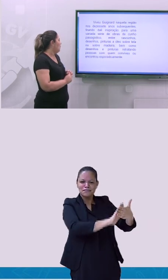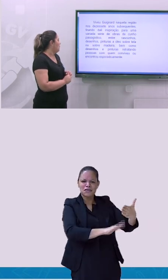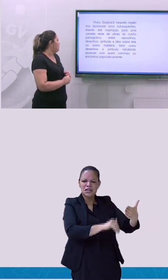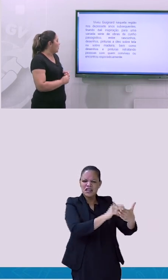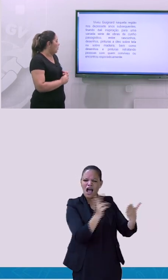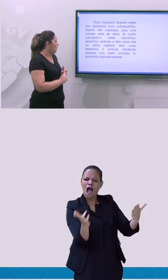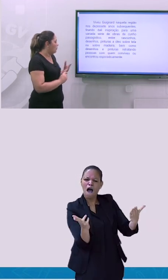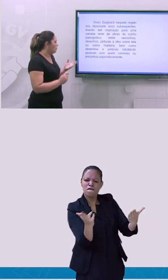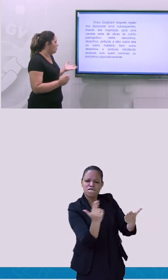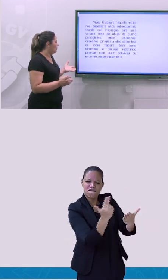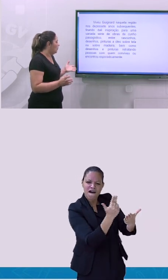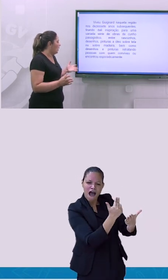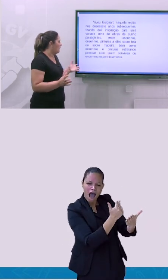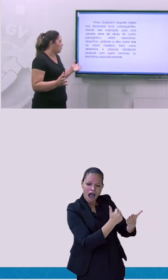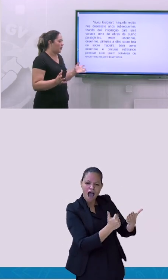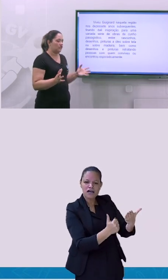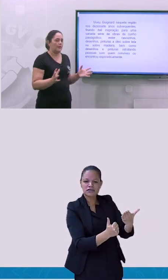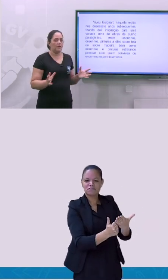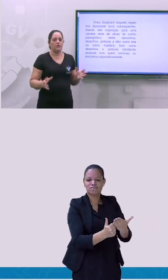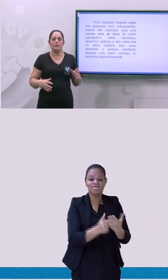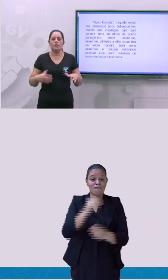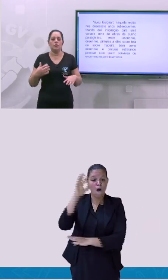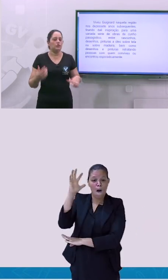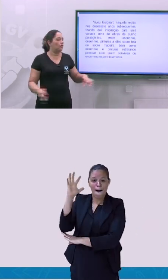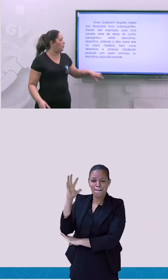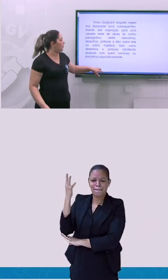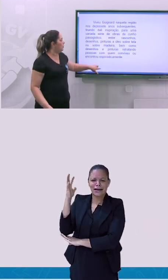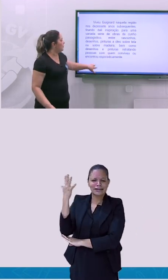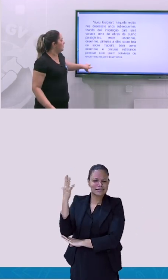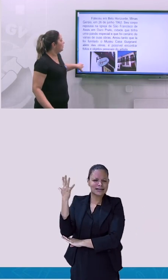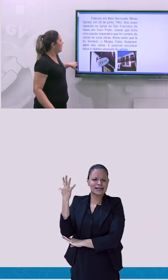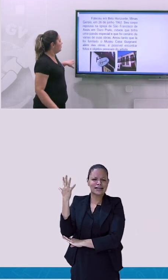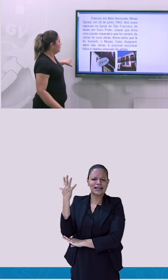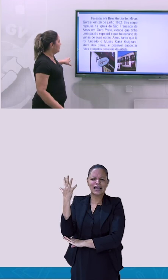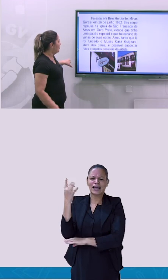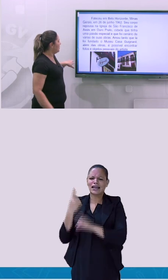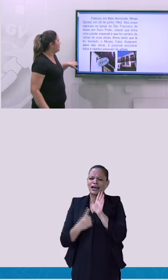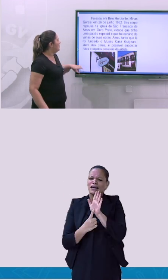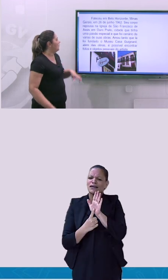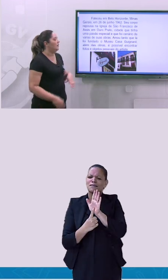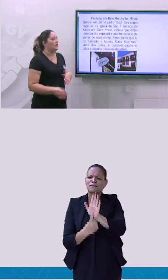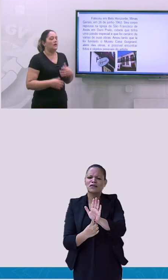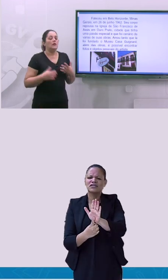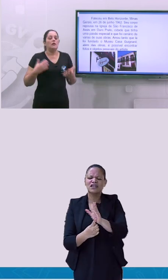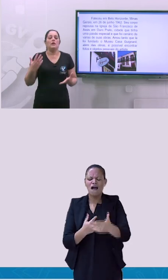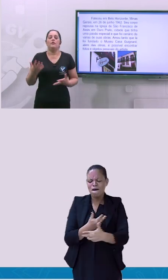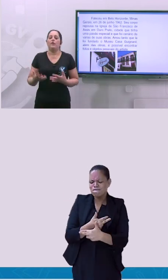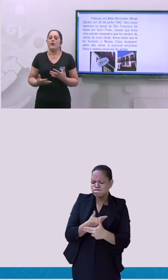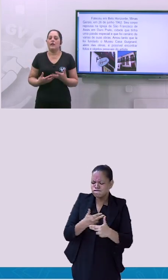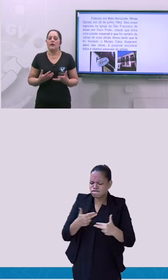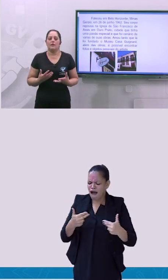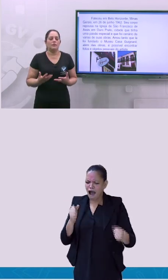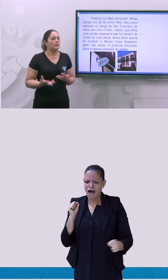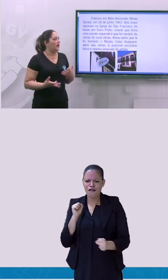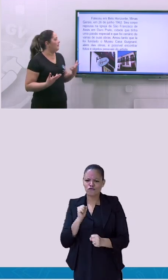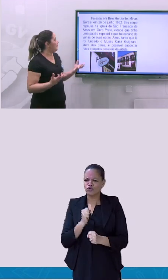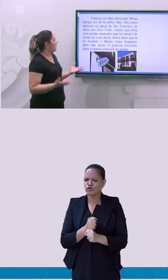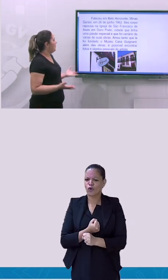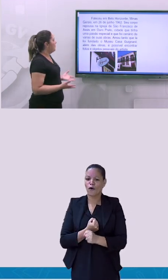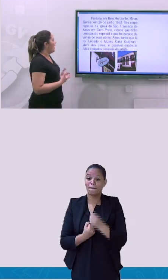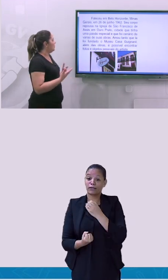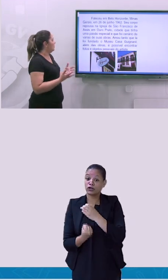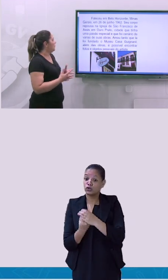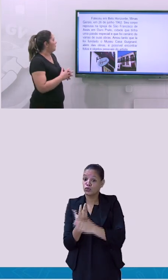conviveu ou encontrou esporadicamente. Então ele continuou produzindo as suas obras e foi criando em